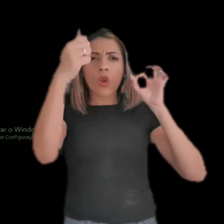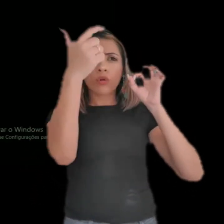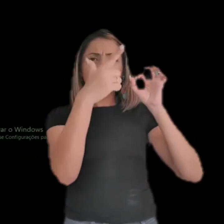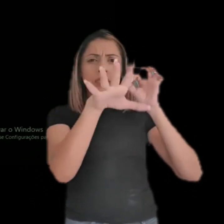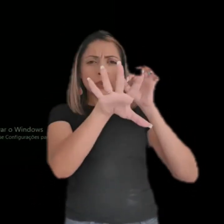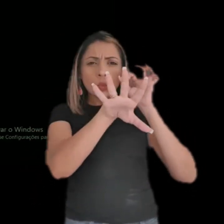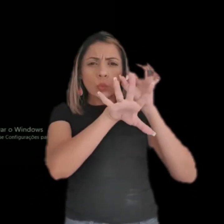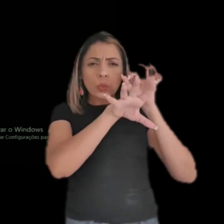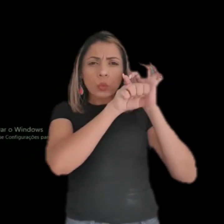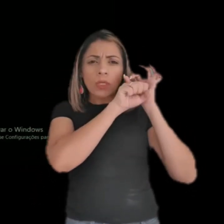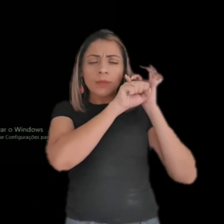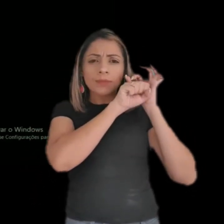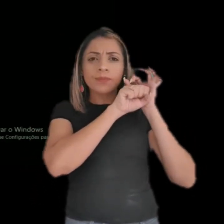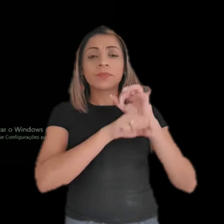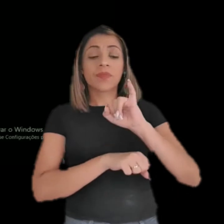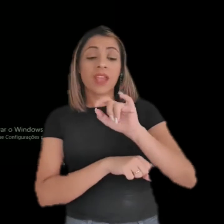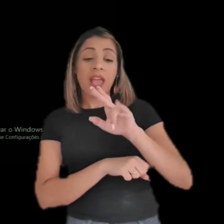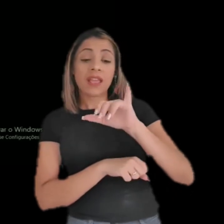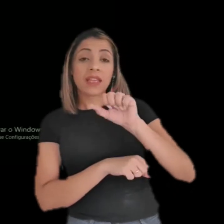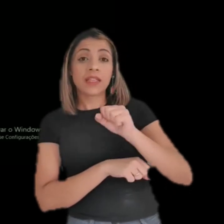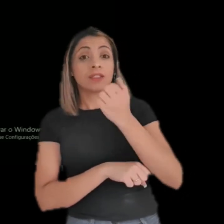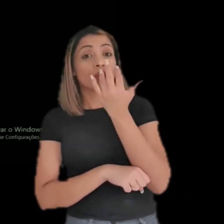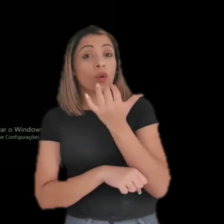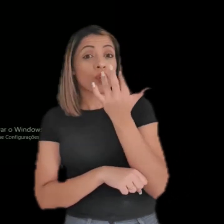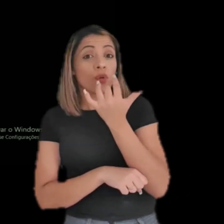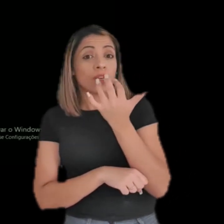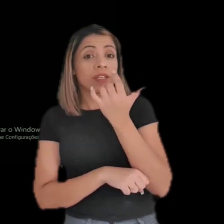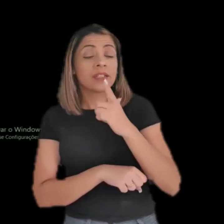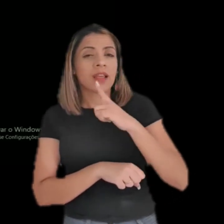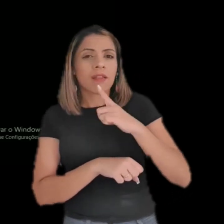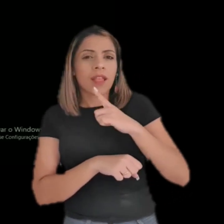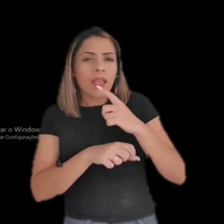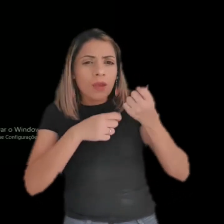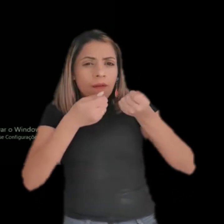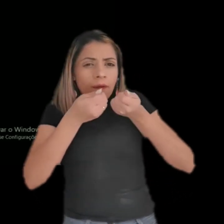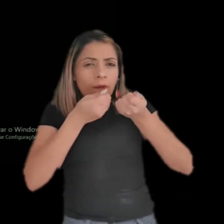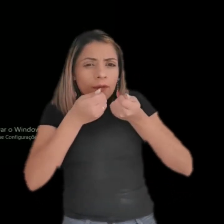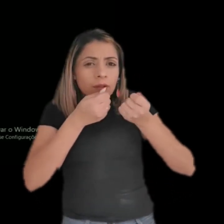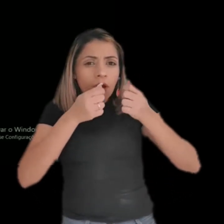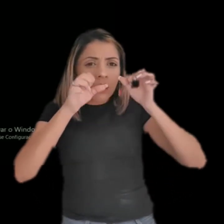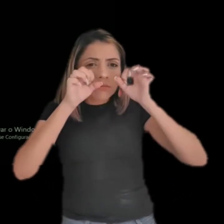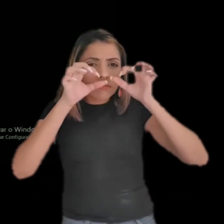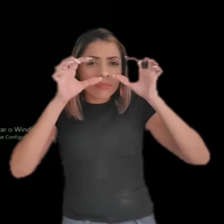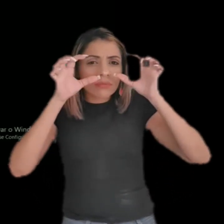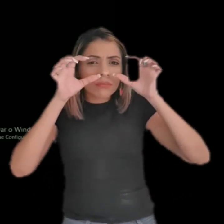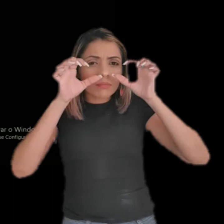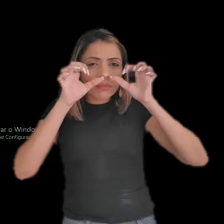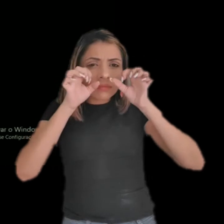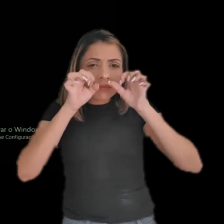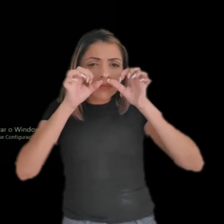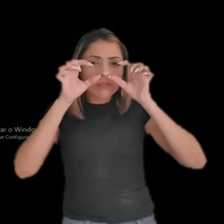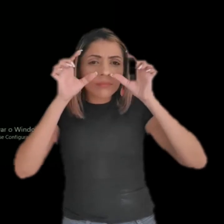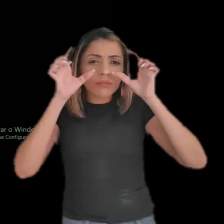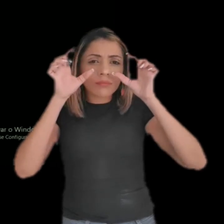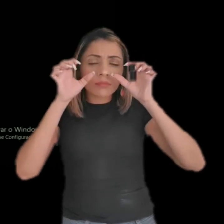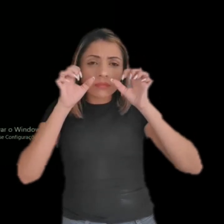tá? A íris aqui, essa parte colorida, como eu falei, que é um músculo que vai regular essa abertura da pupila, para ela ficar